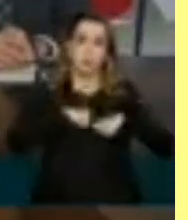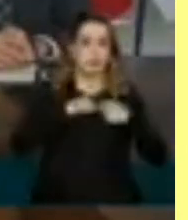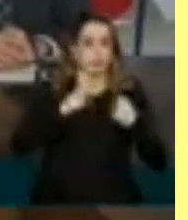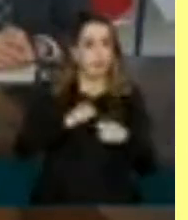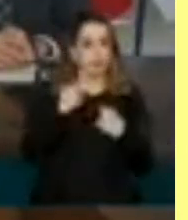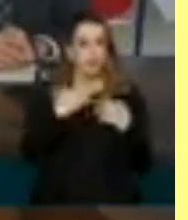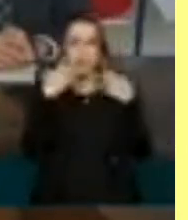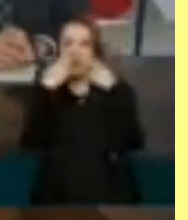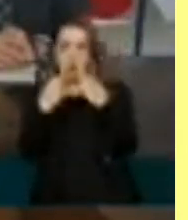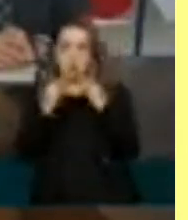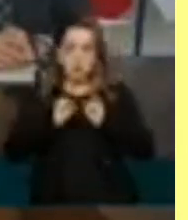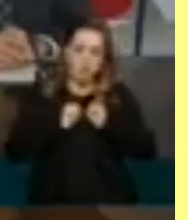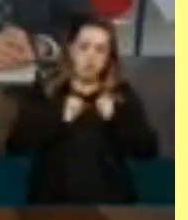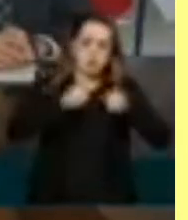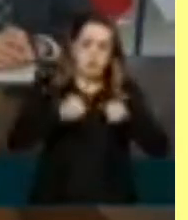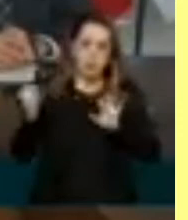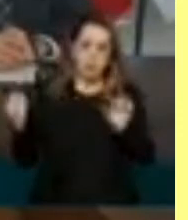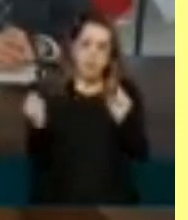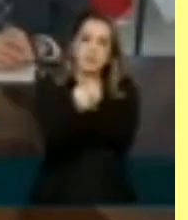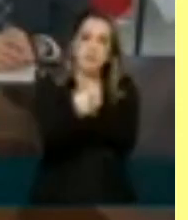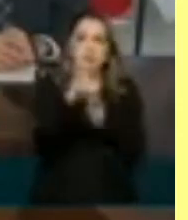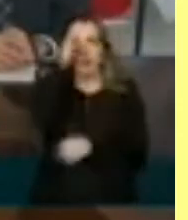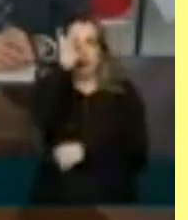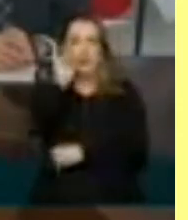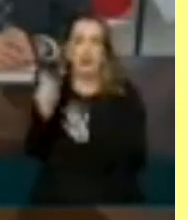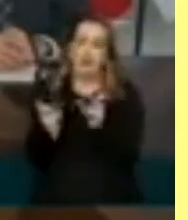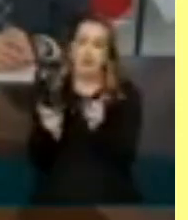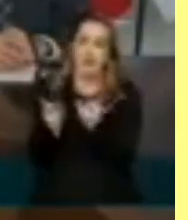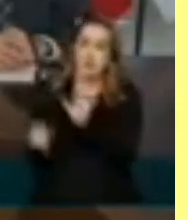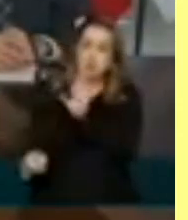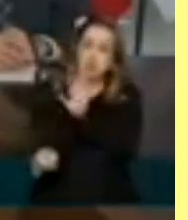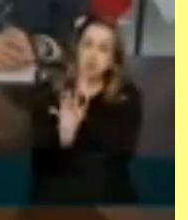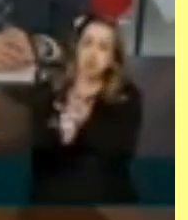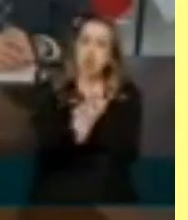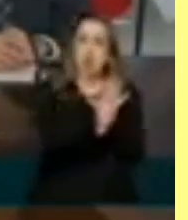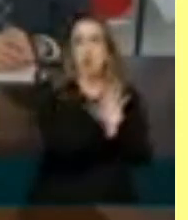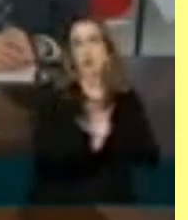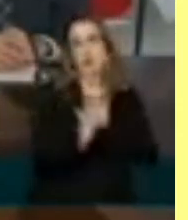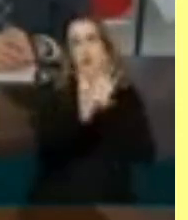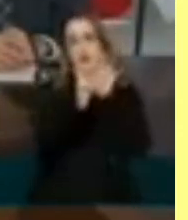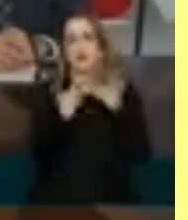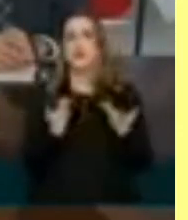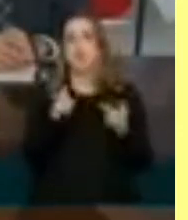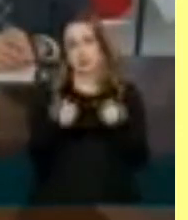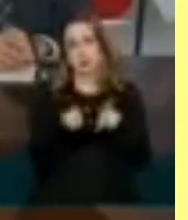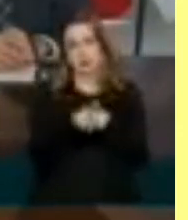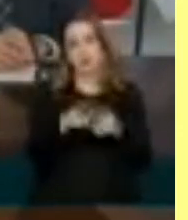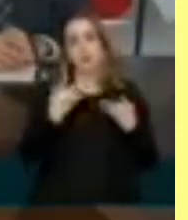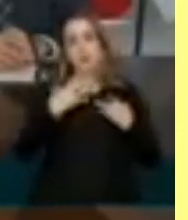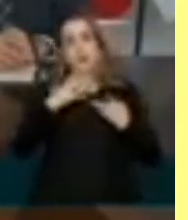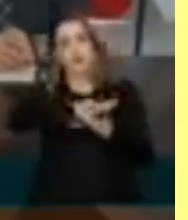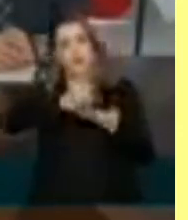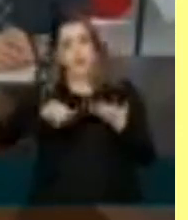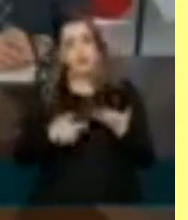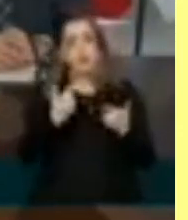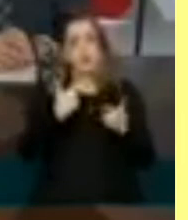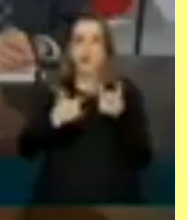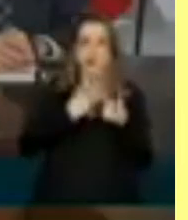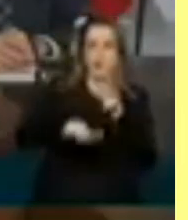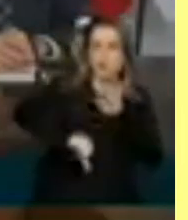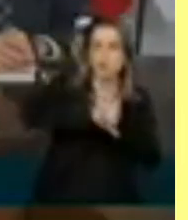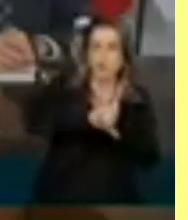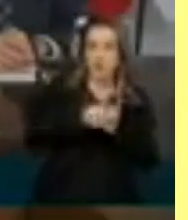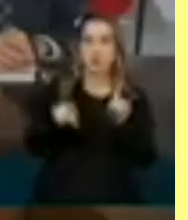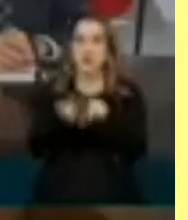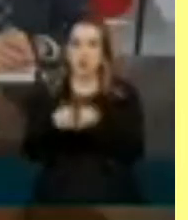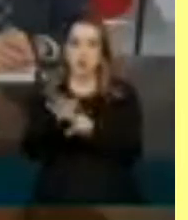redobrar nossos esforços conjuntos na luta contra o narcotráfico, o terrorismo e outras formas de criminalidade. Consideramos